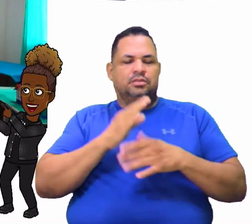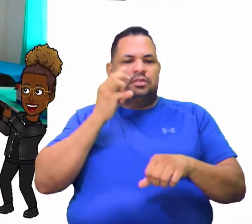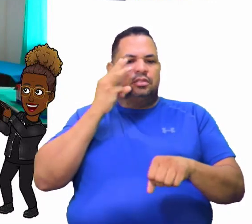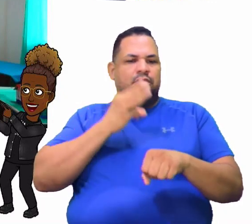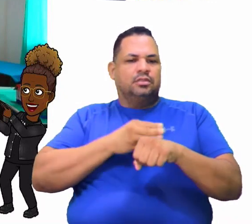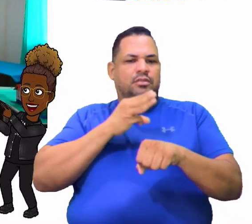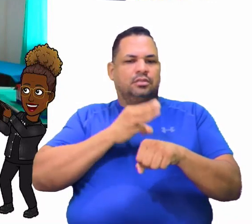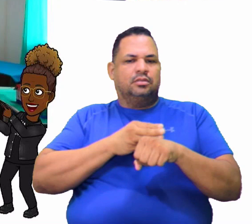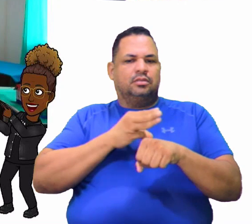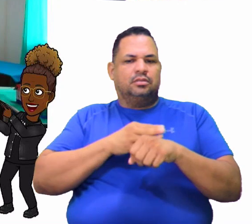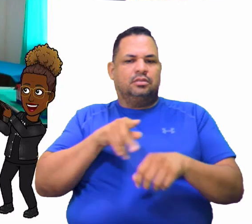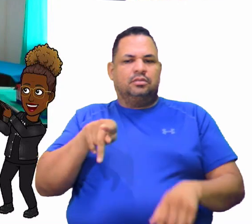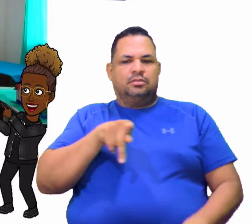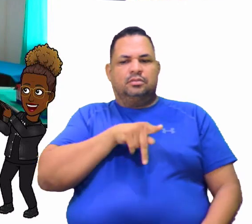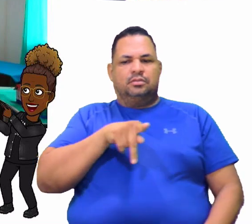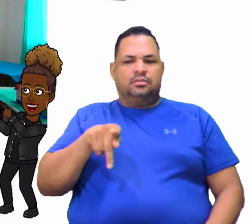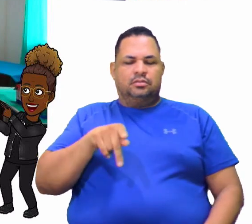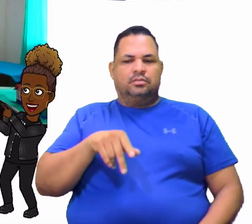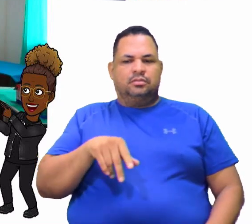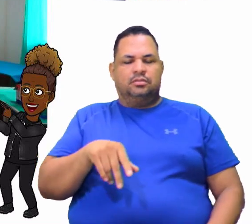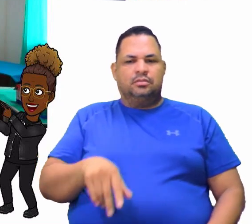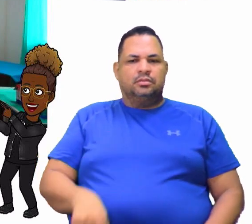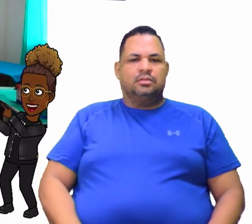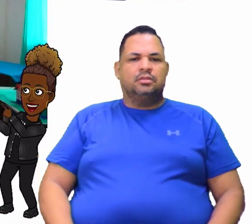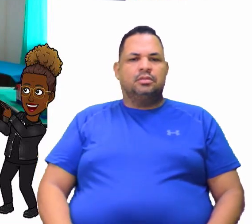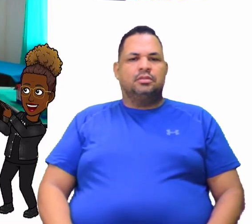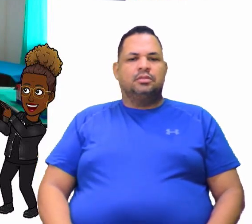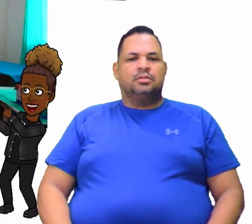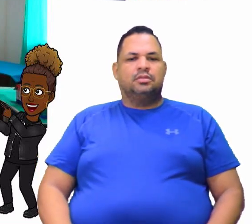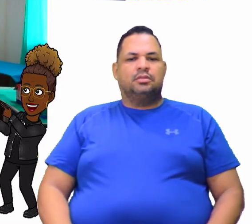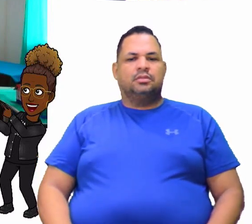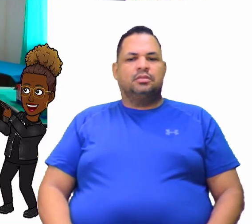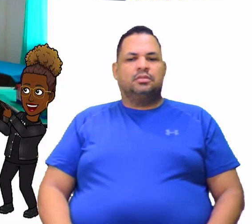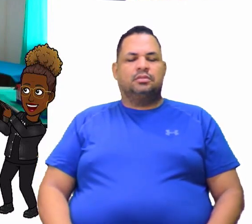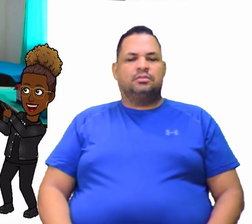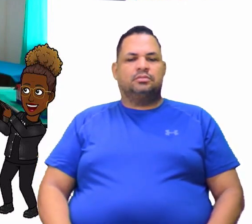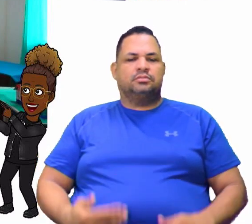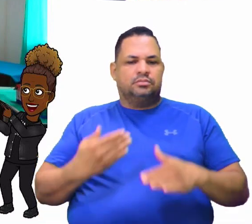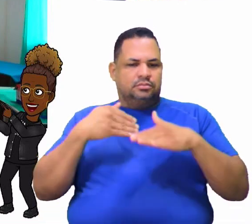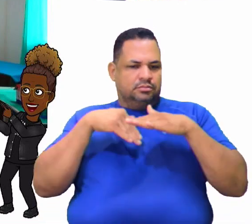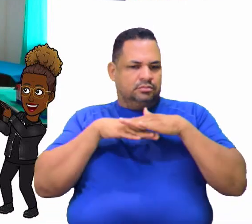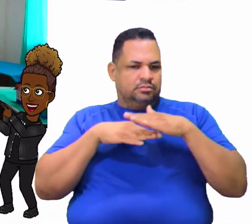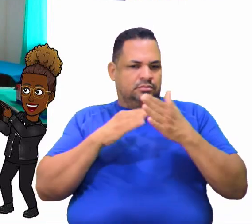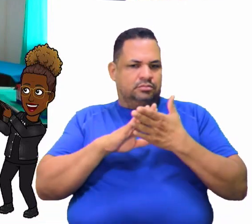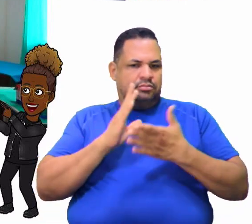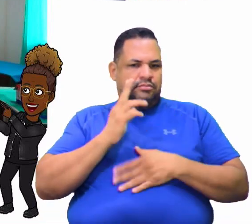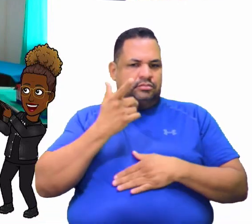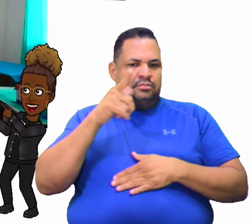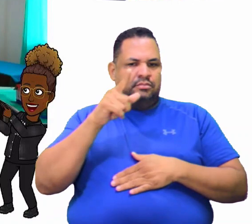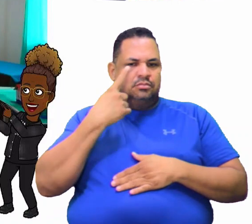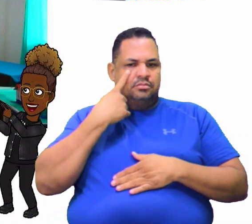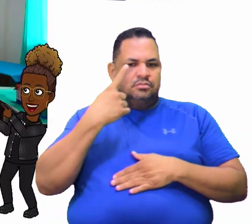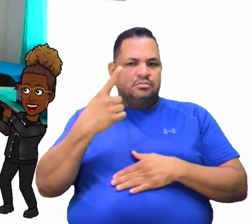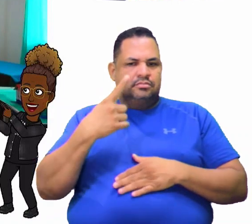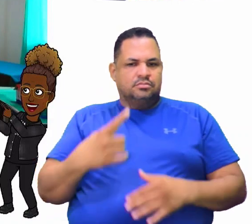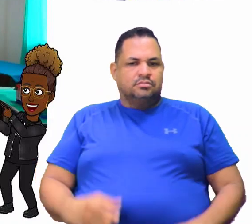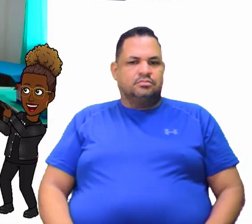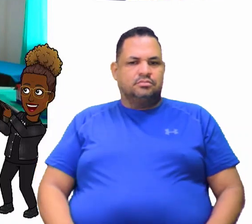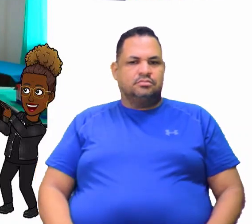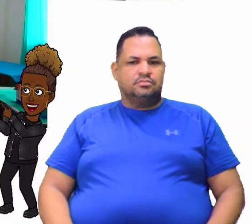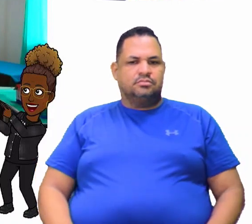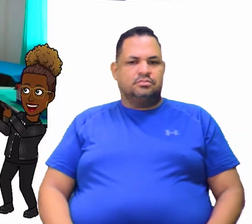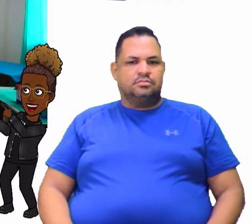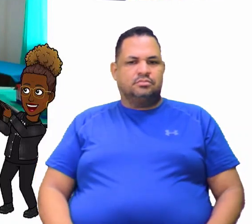Oeste. A professora Janete está escondidinha aqui no meio dos alunos, mas eu consegui vê-la, professora. Tá